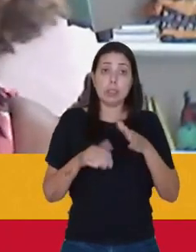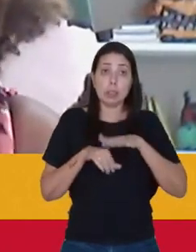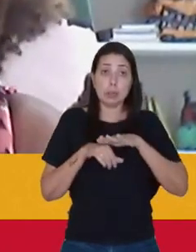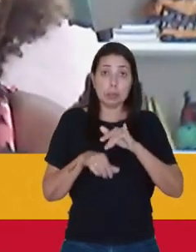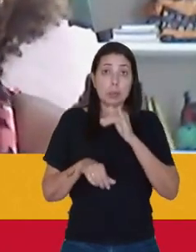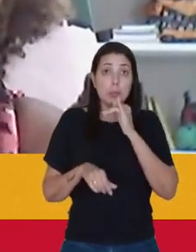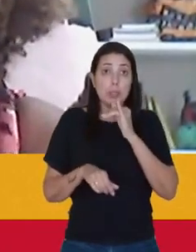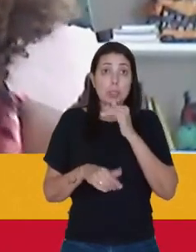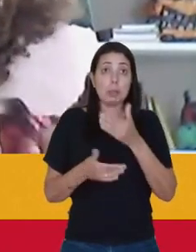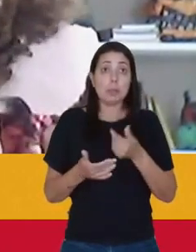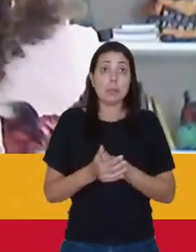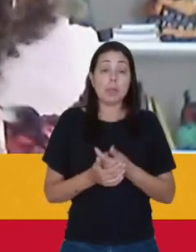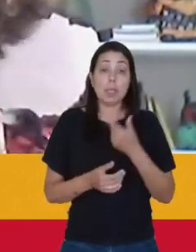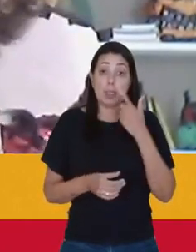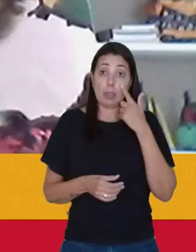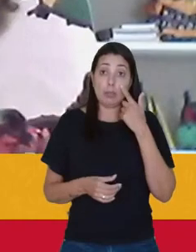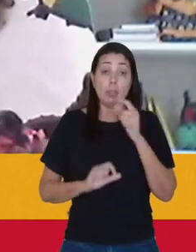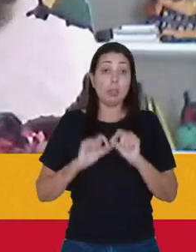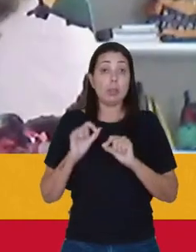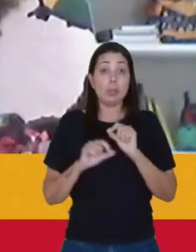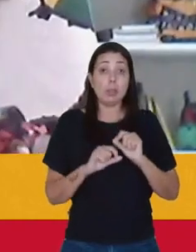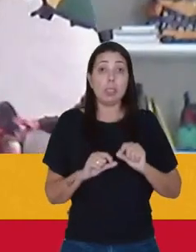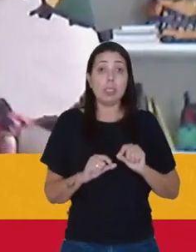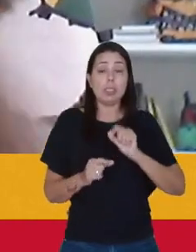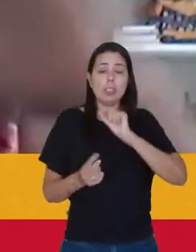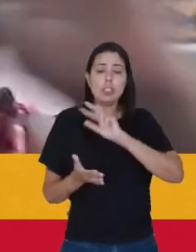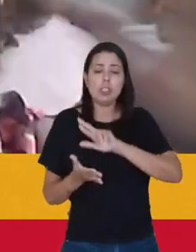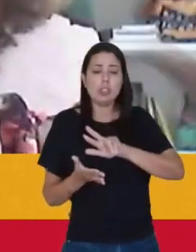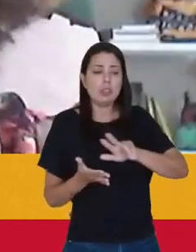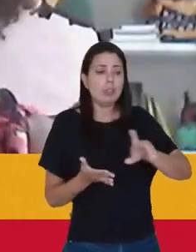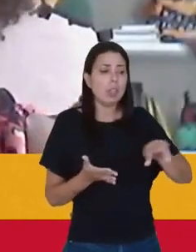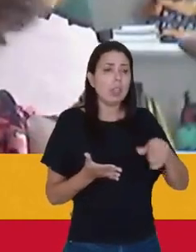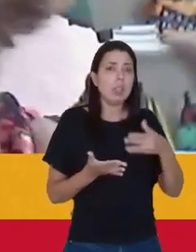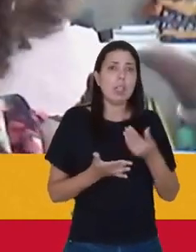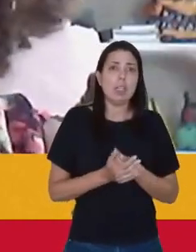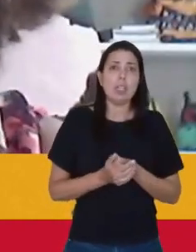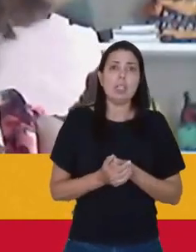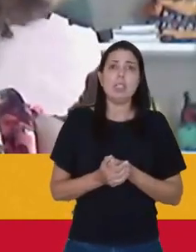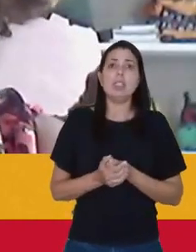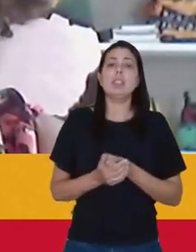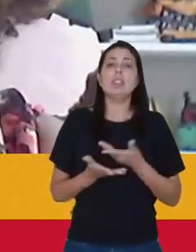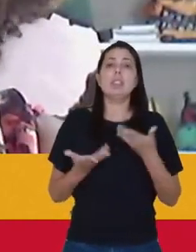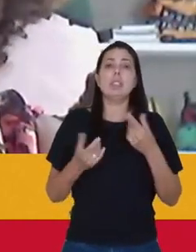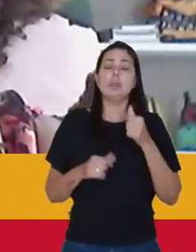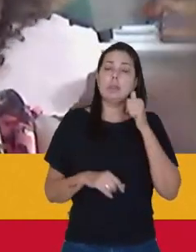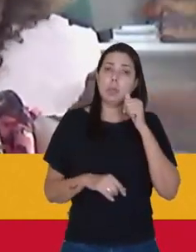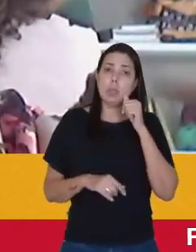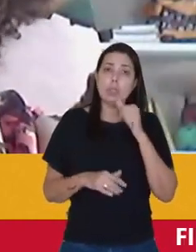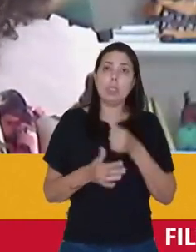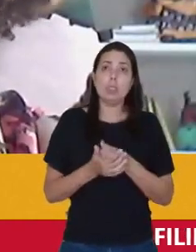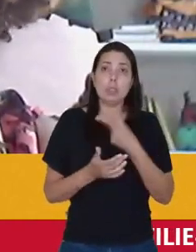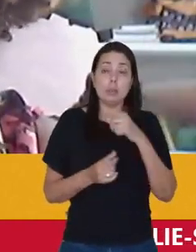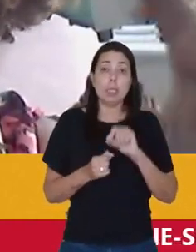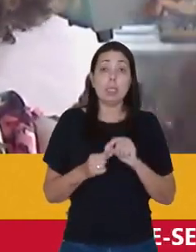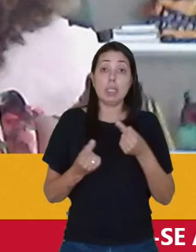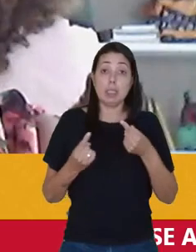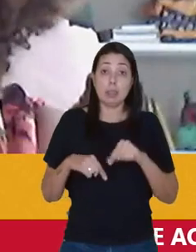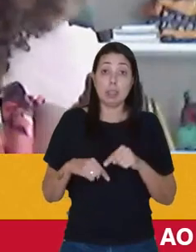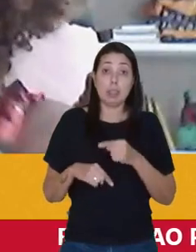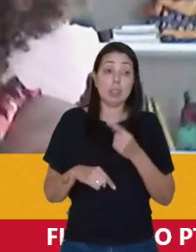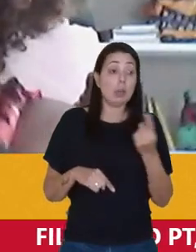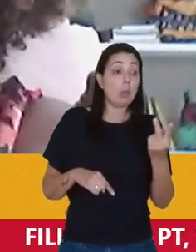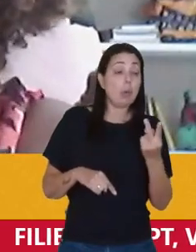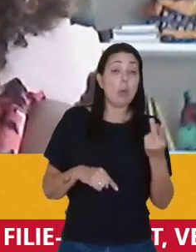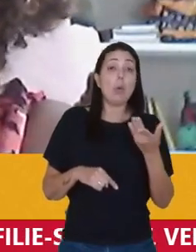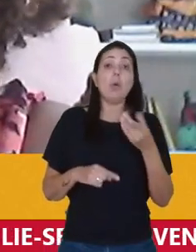por exemplo, Nilma, eu vi das mais diversas arrumações das mulheres para defender umas às